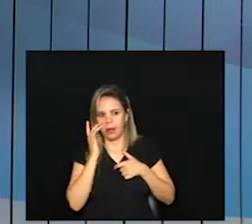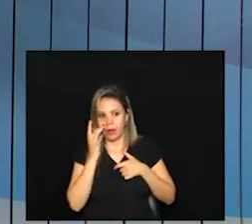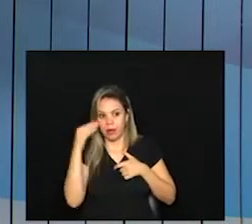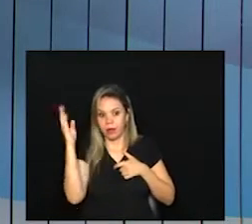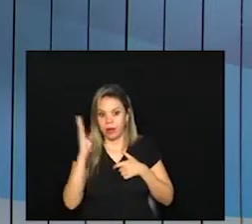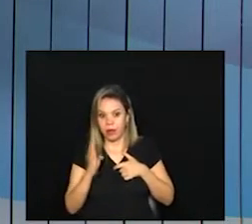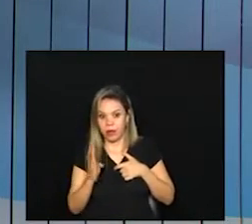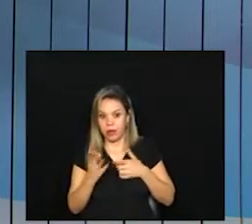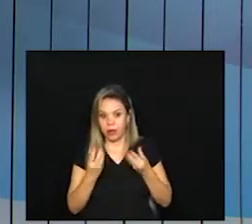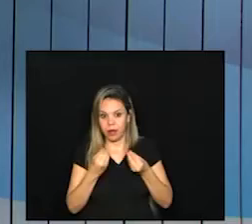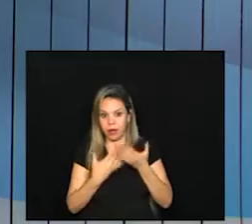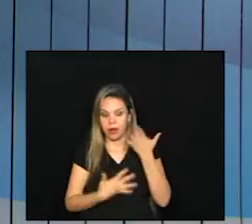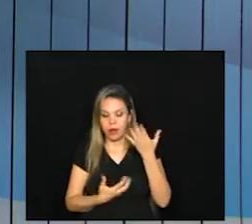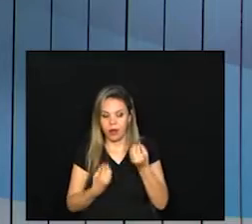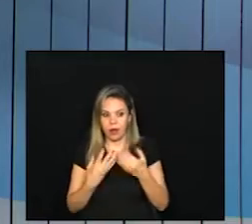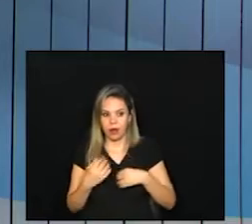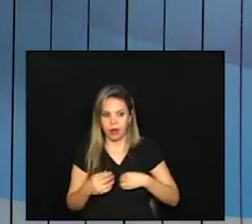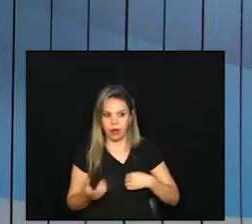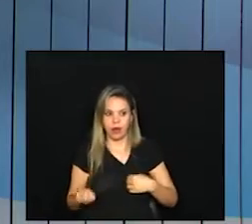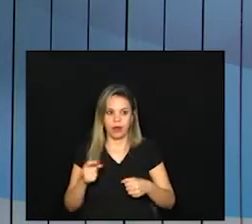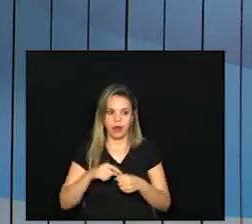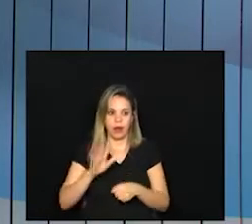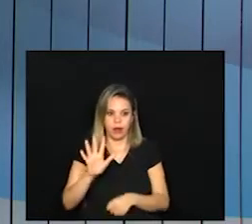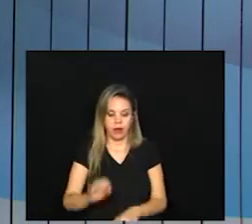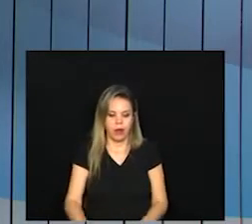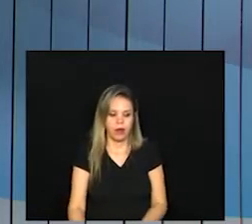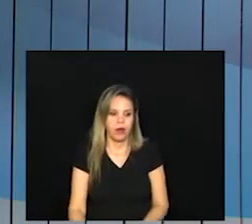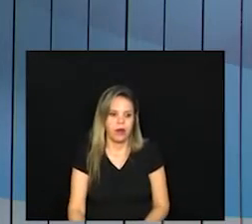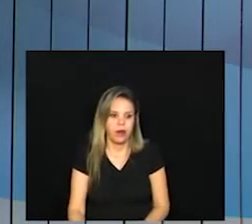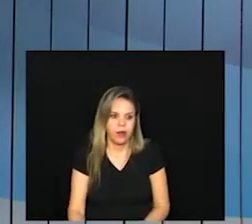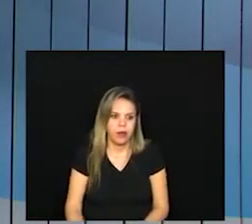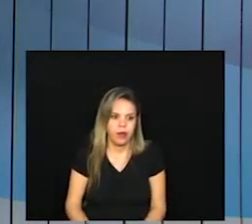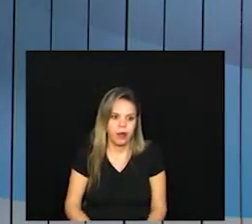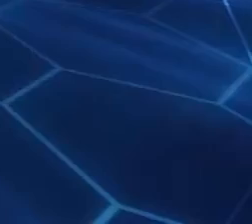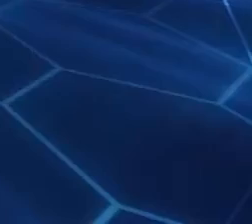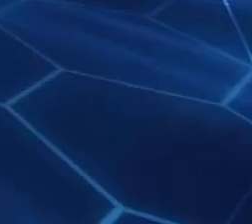o Brasil, muitas informações, não saia daí.